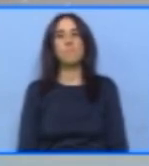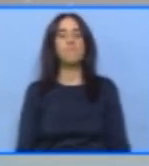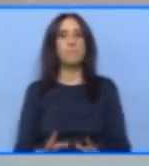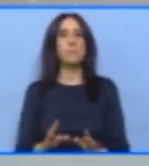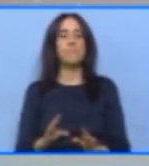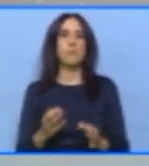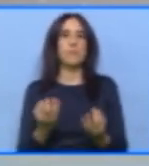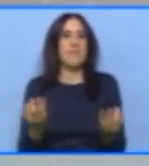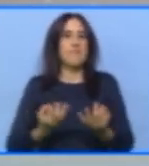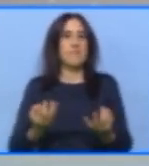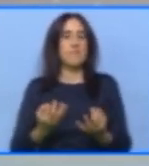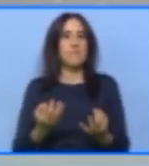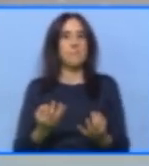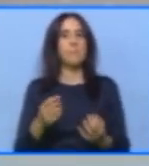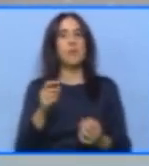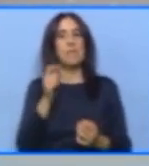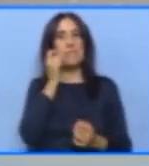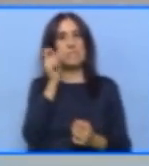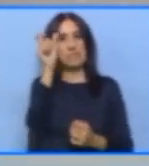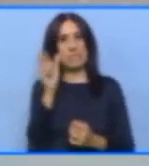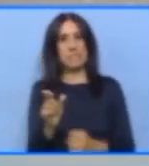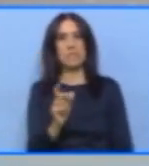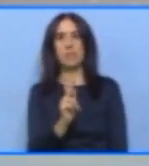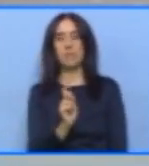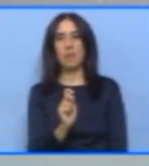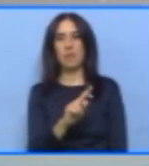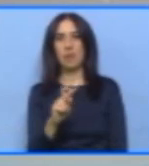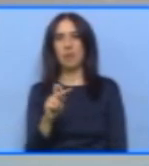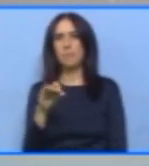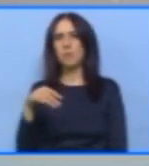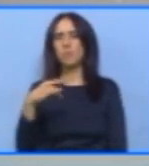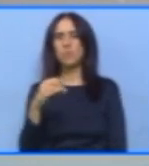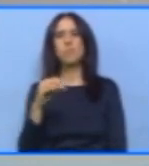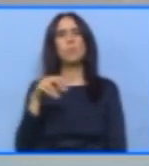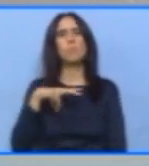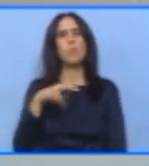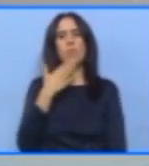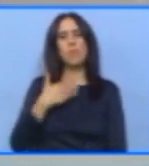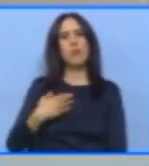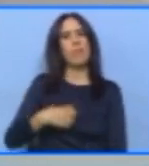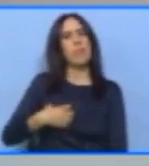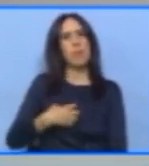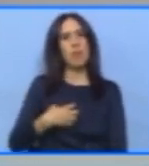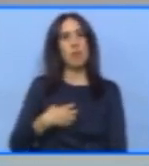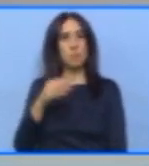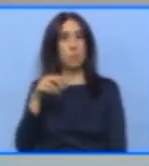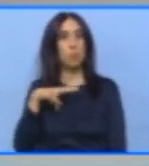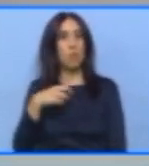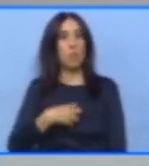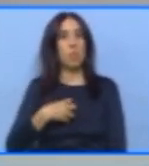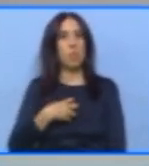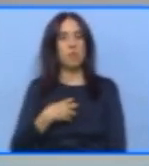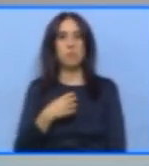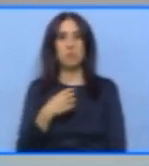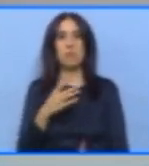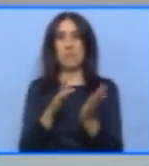de facto, Vieira Pinto acabou por ser incómodo em Portugal. E por ser incómodo em Portugal, como digo